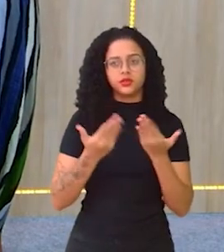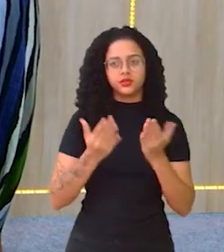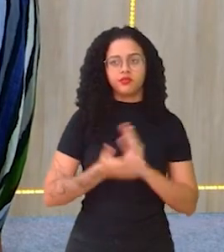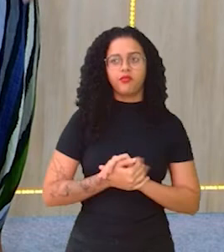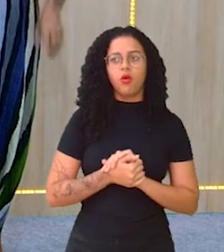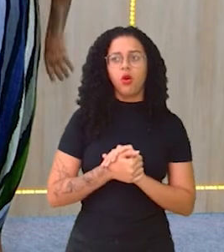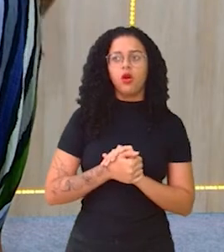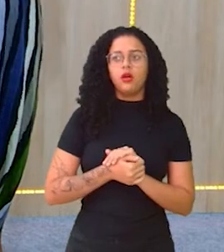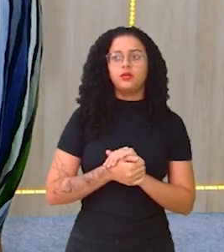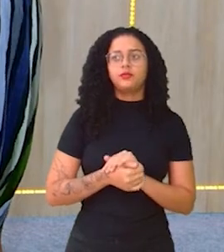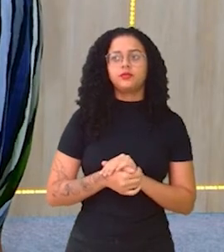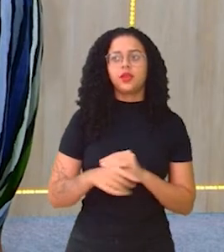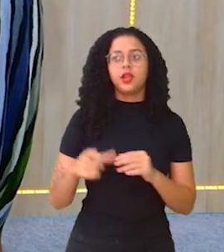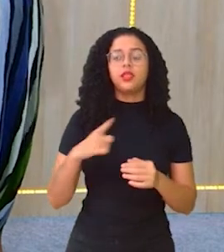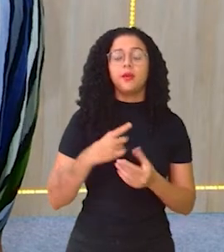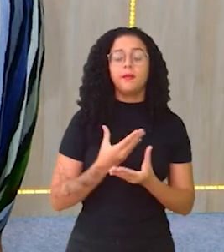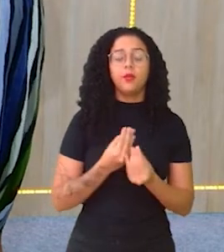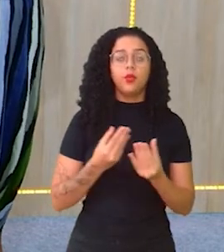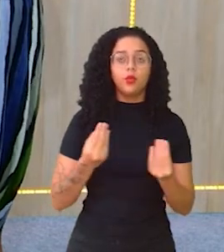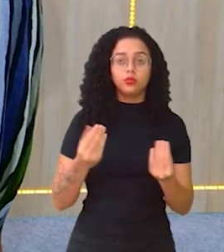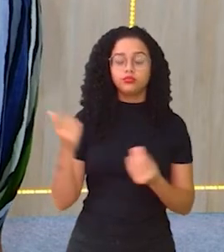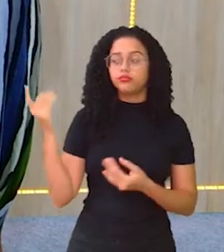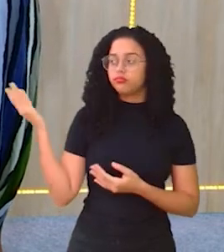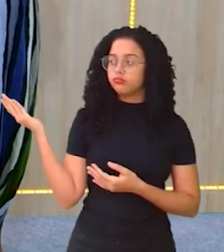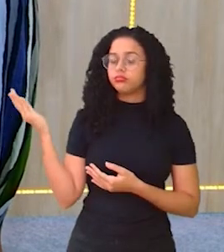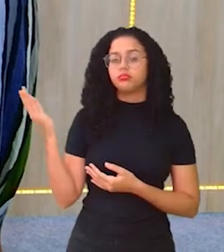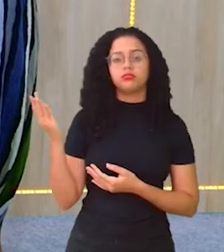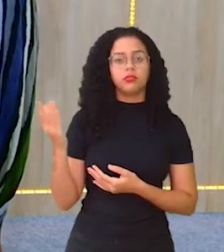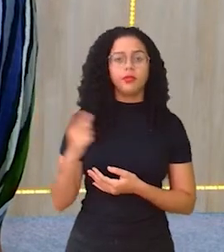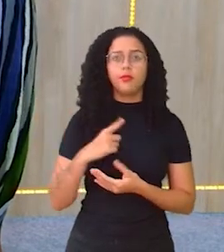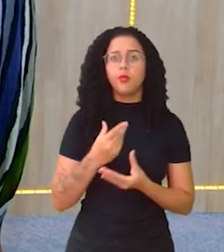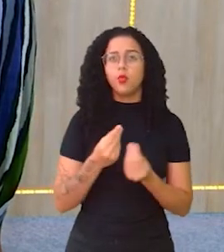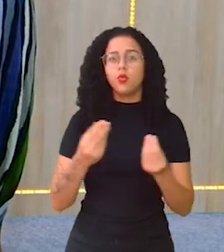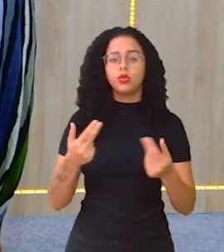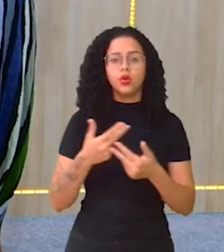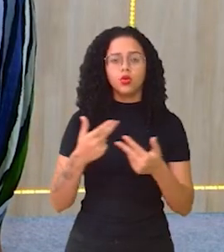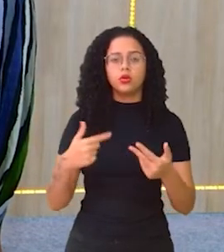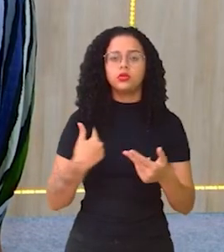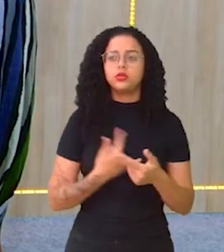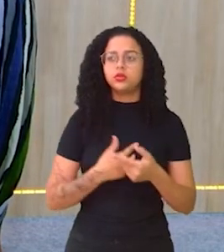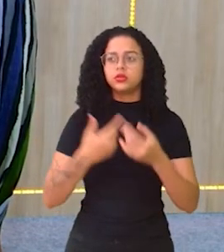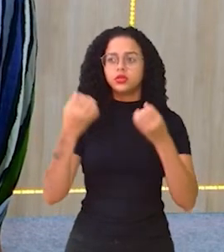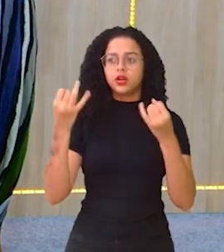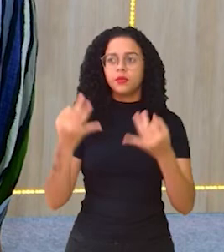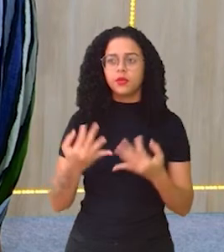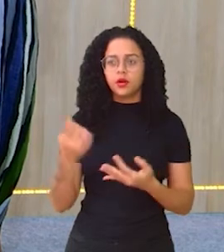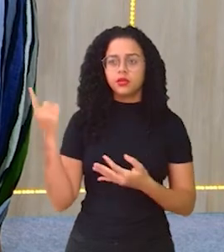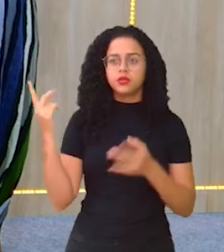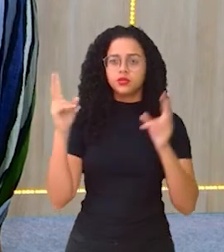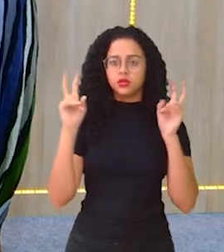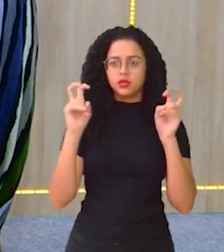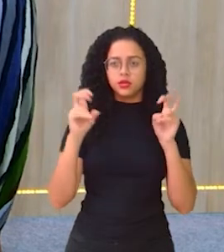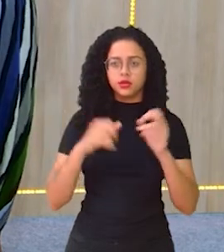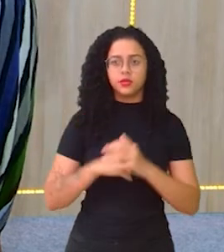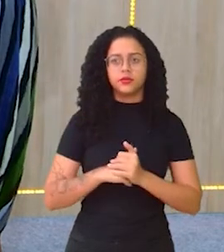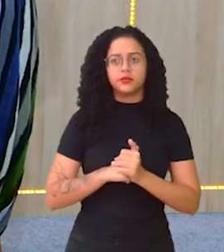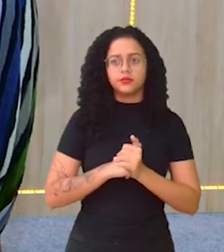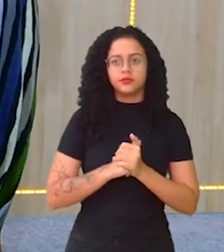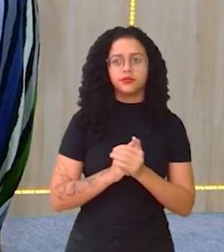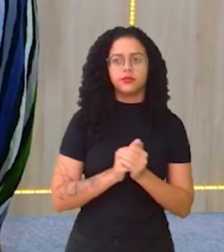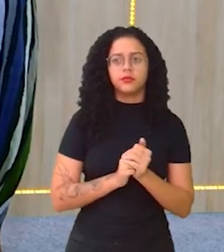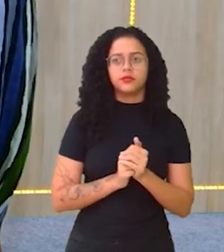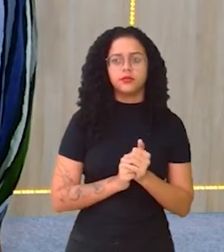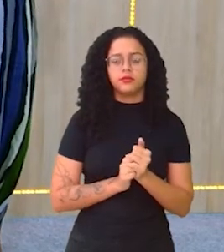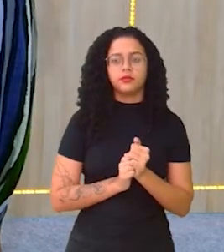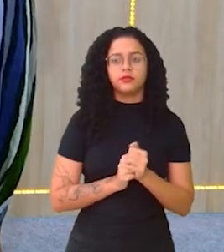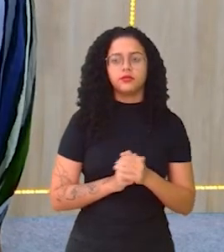só. Então, tem muito, como a Yolanda falou, tem muita coisa para a gente destrinchar desse tema aí, né? E a gente vai